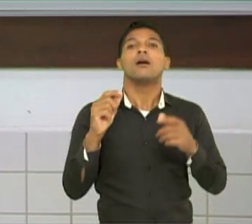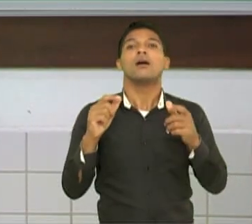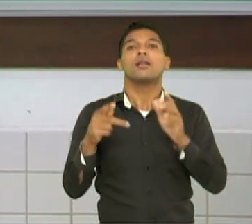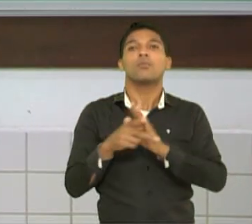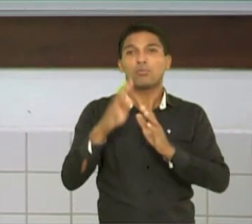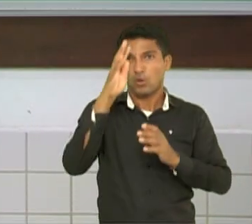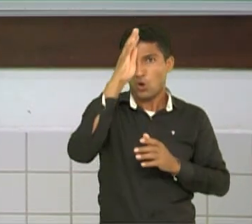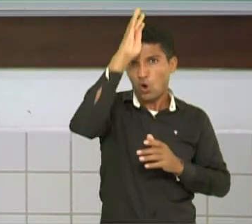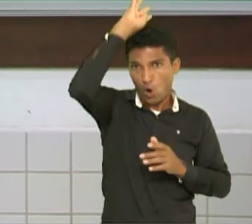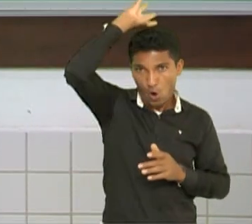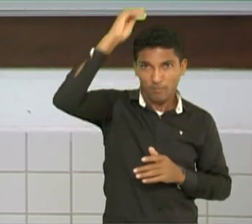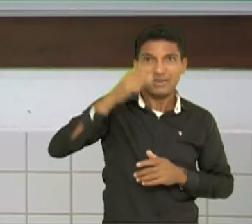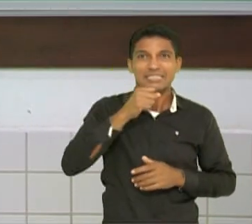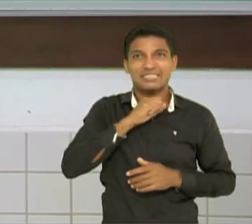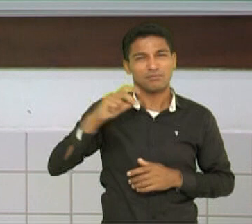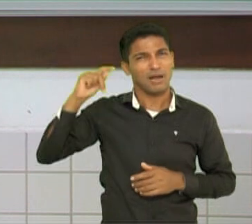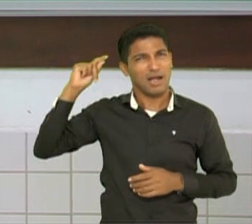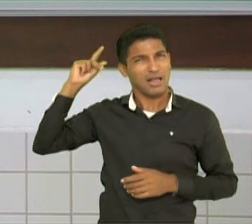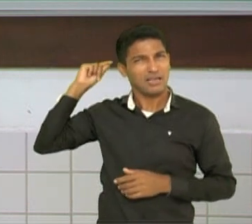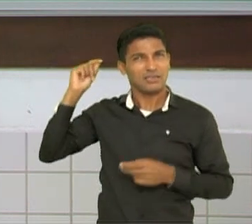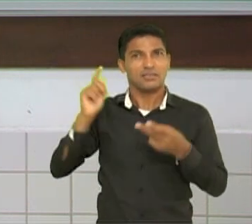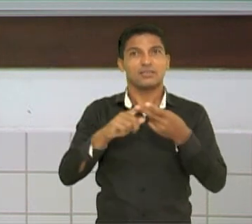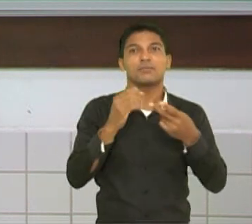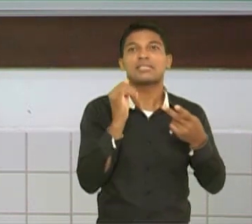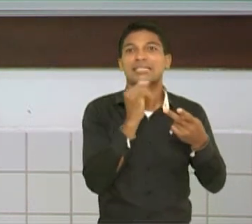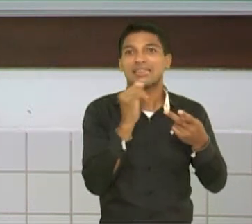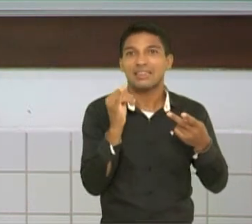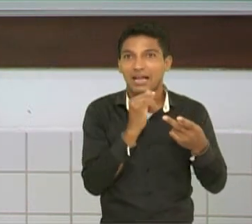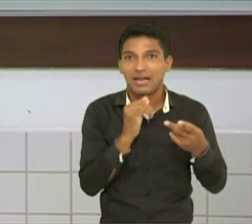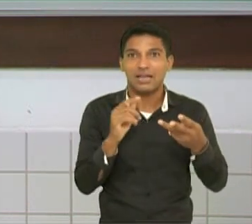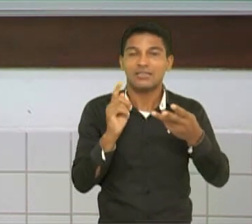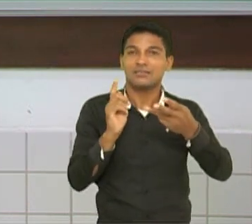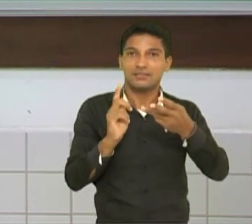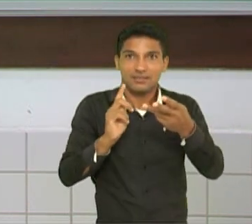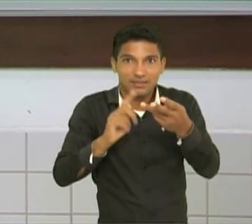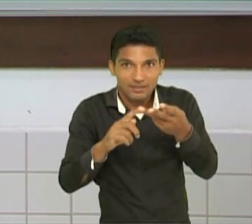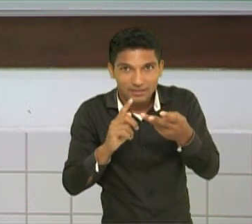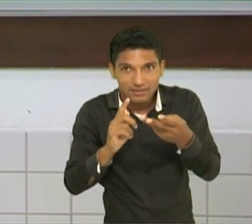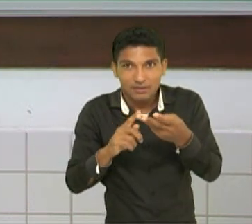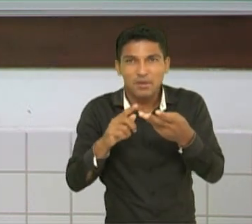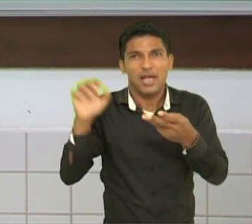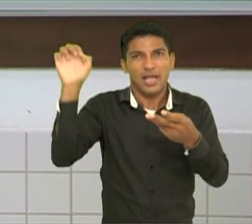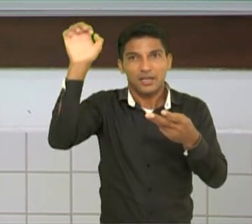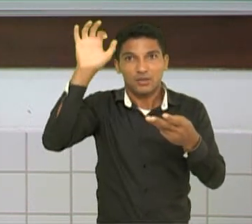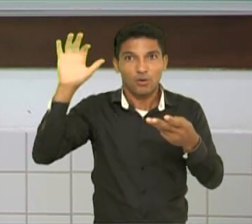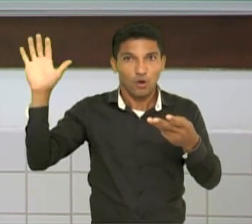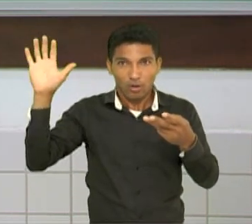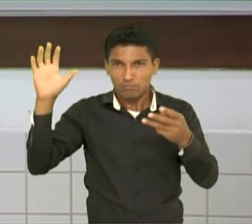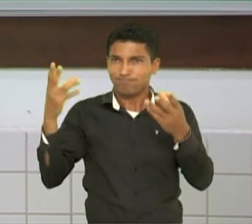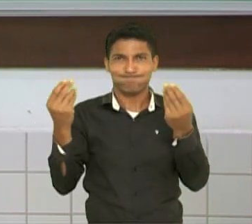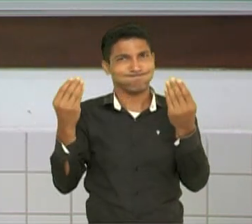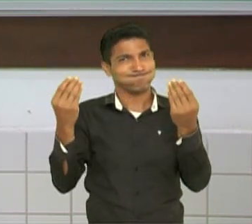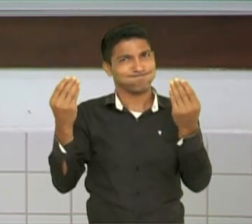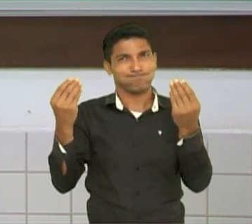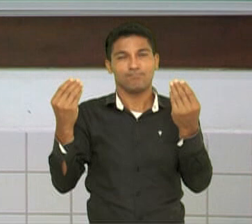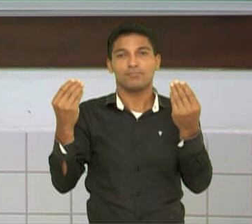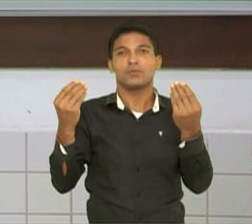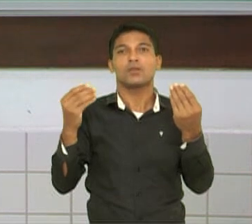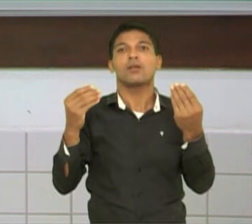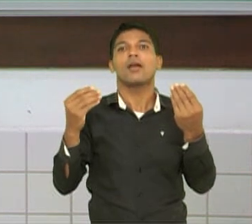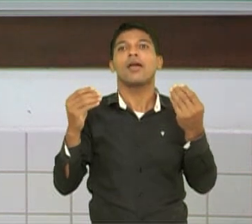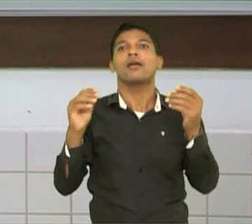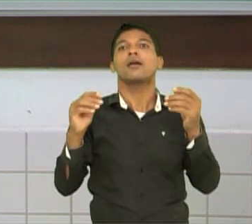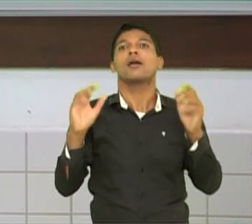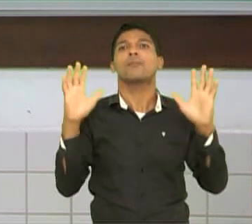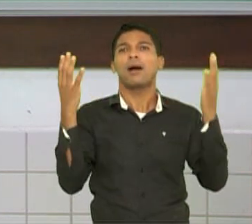Roma Antiga, também passou pela Itália, ele migrou em vários lugares da Europa e tornou-se, embora ele surgiu